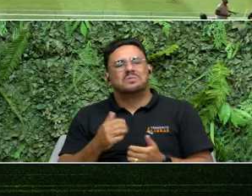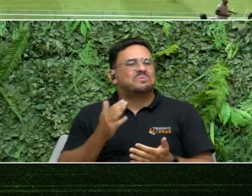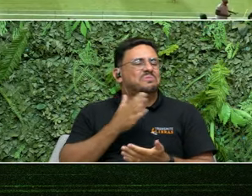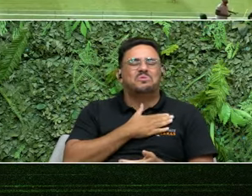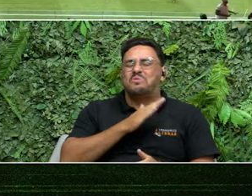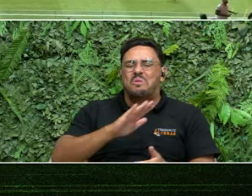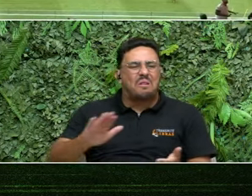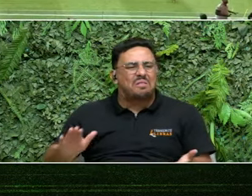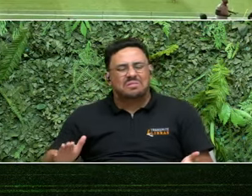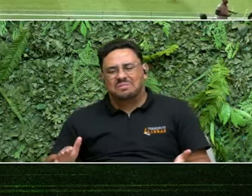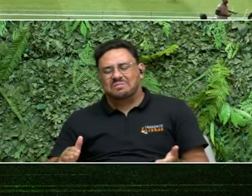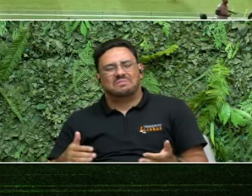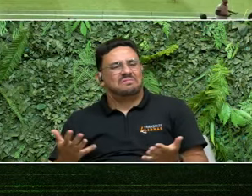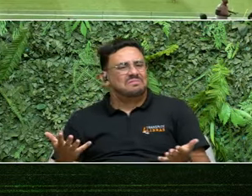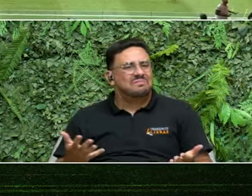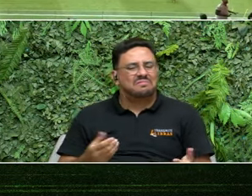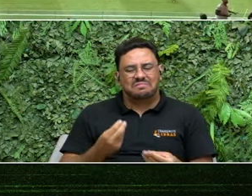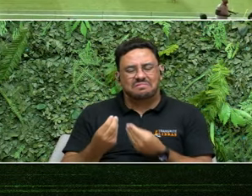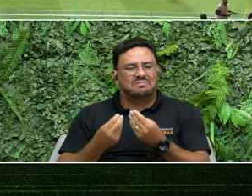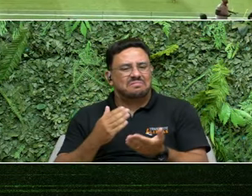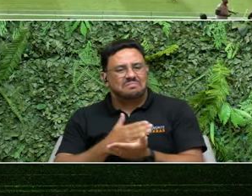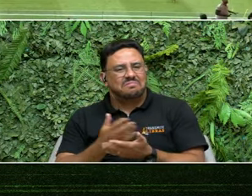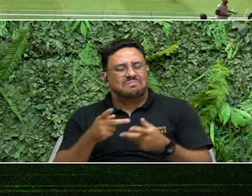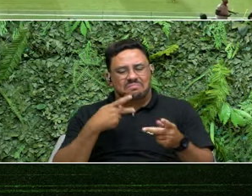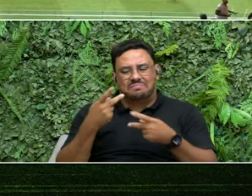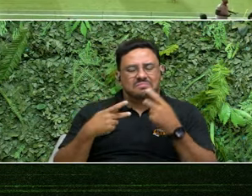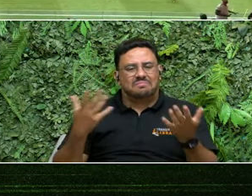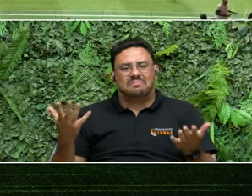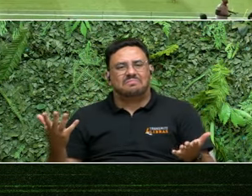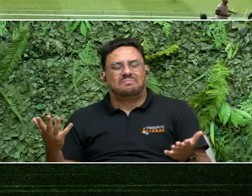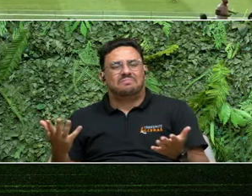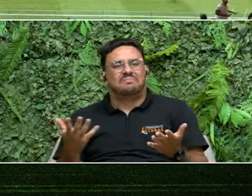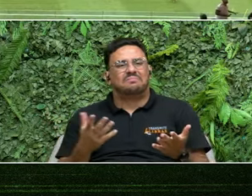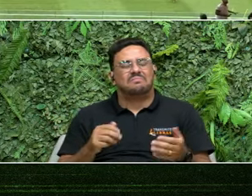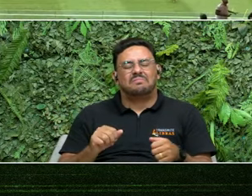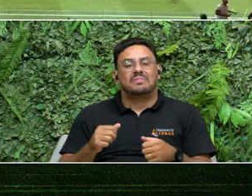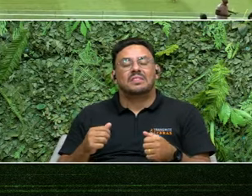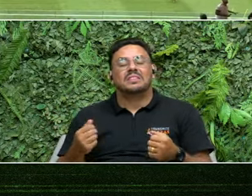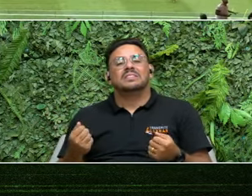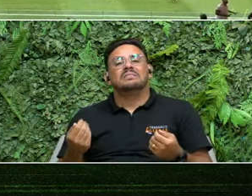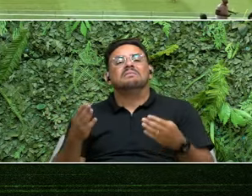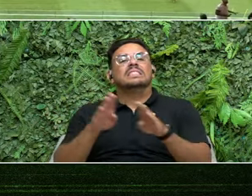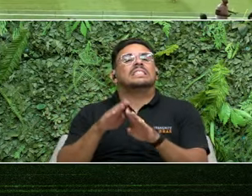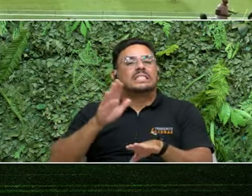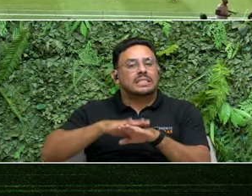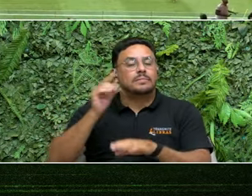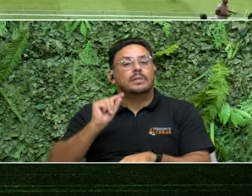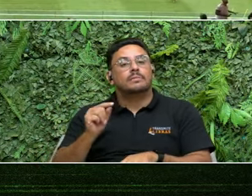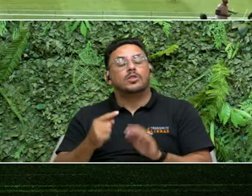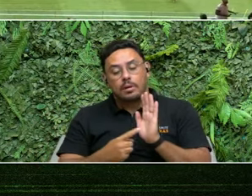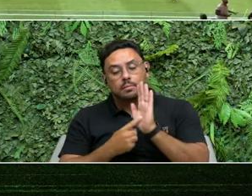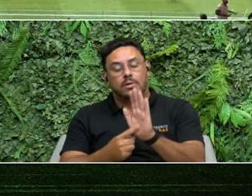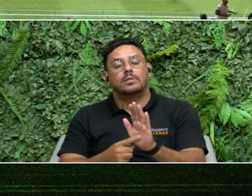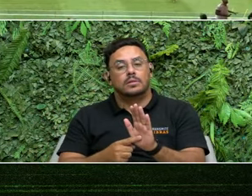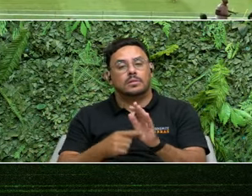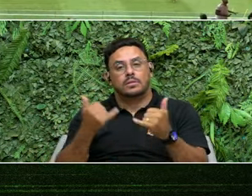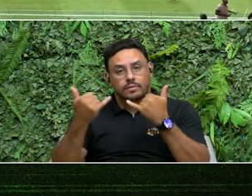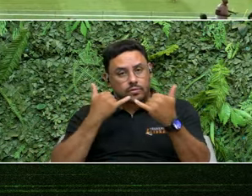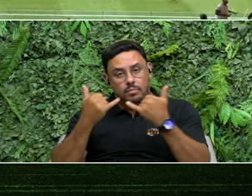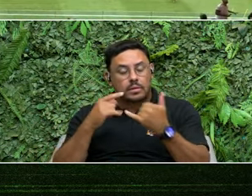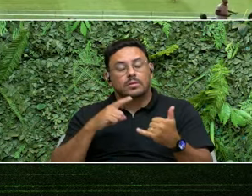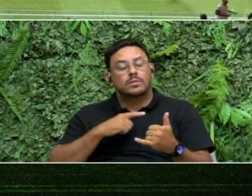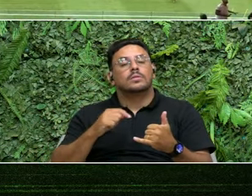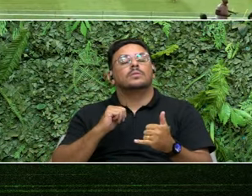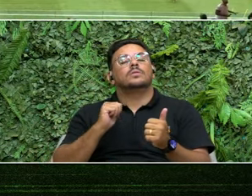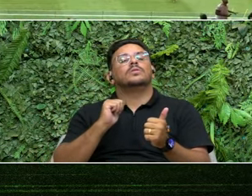para esse negócio porque né quando começa a a a a fechar demais mas você traz a informação de que